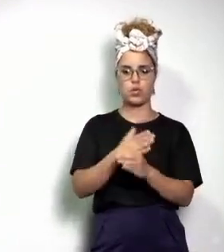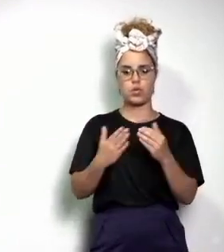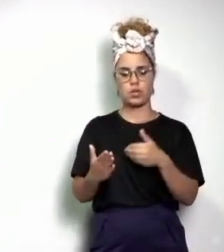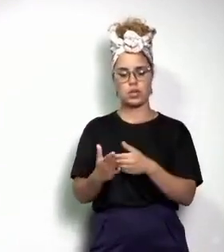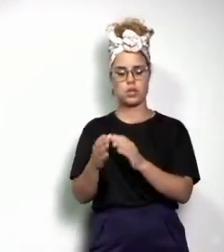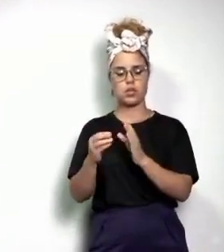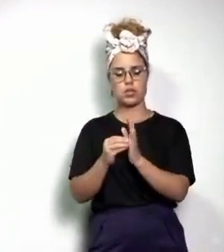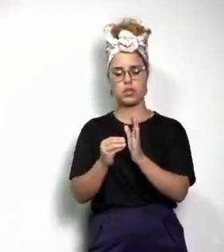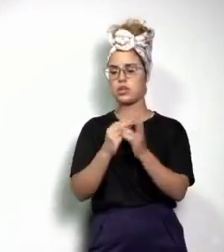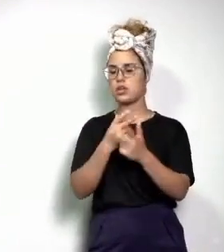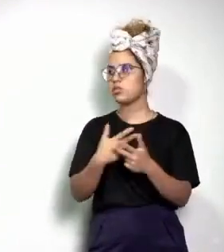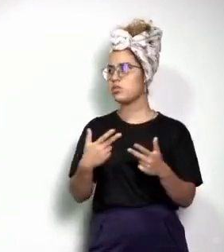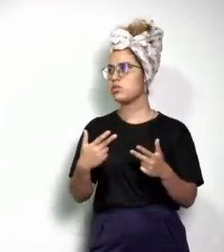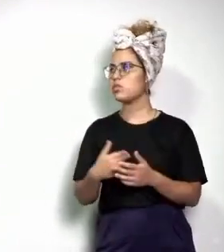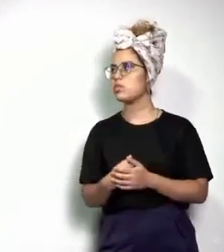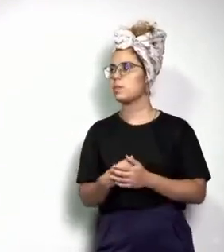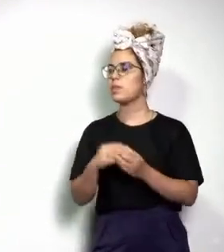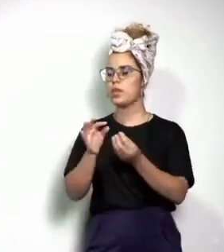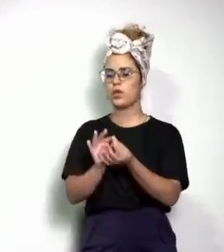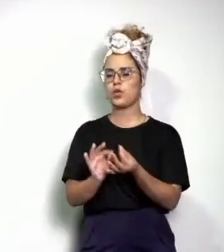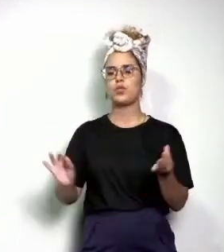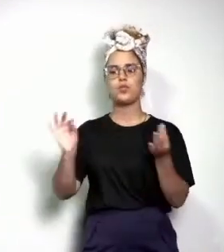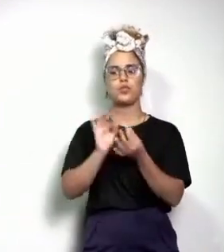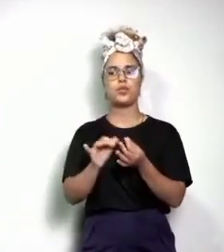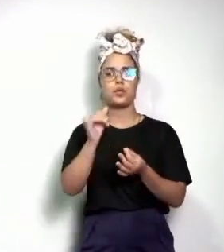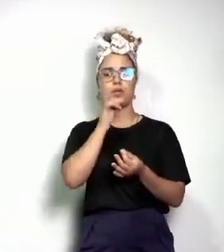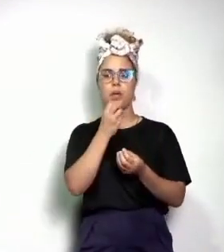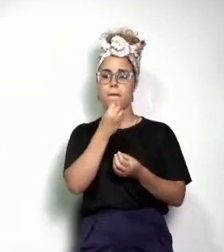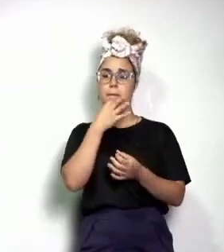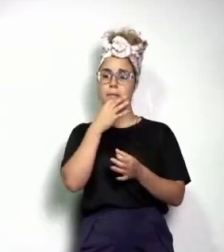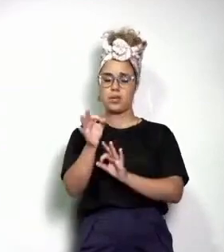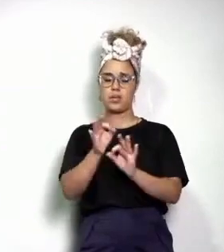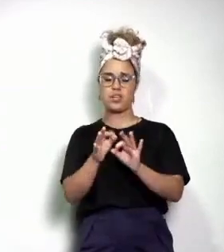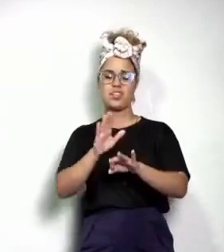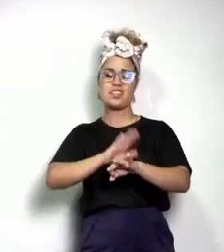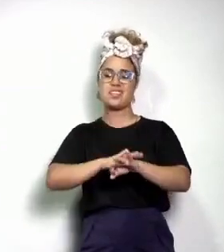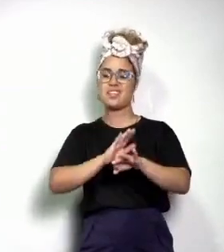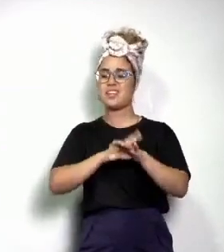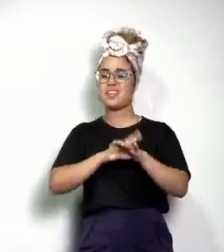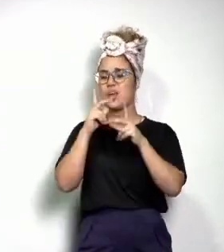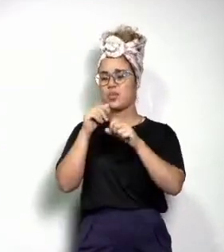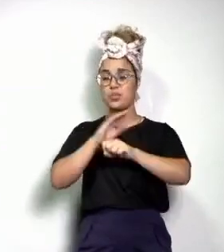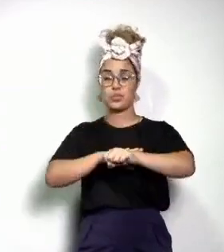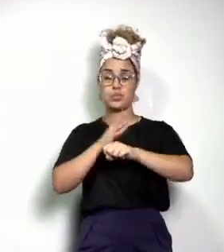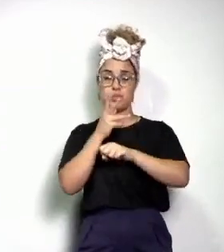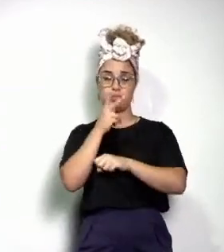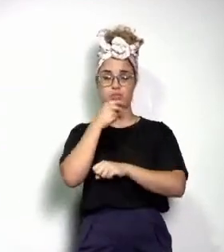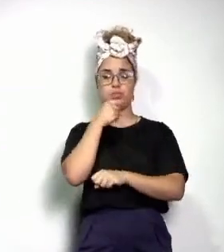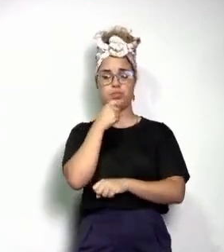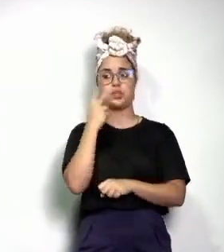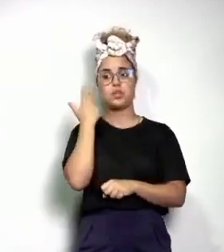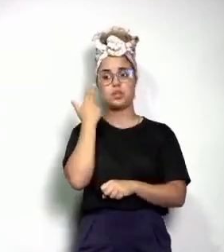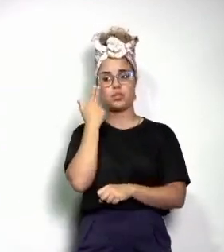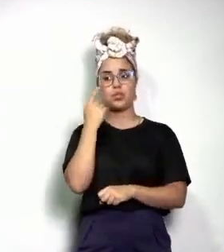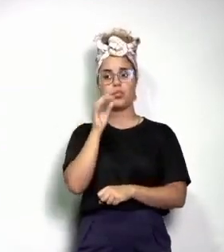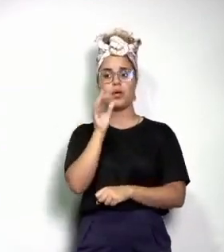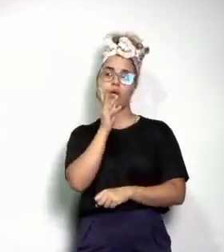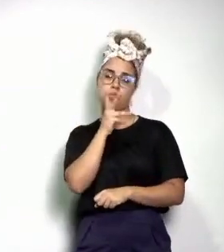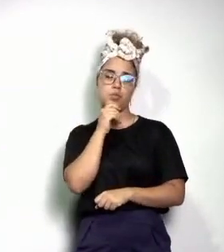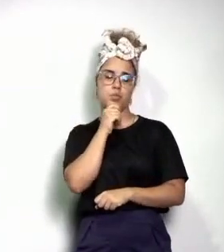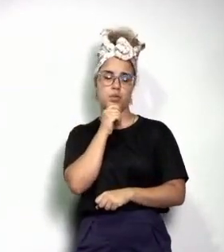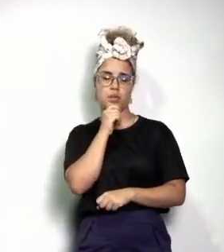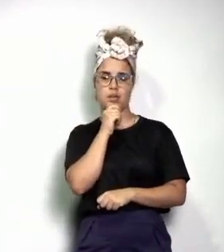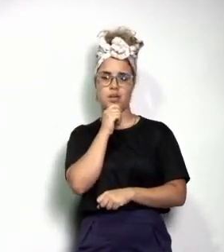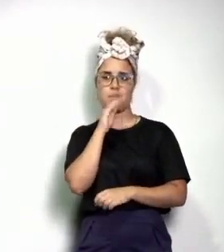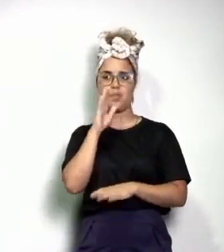coisas. O cabeamento mesmo, a gente vai deixar tudo muito justo, então isso leva um certo tempo. Então, é normal que demore,